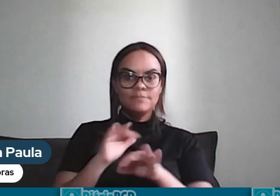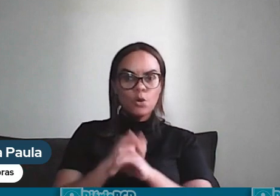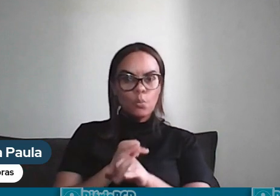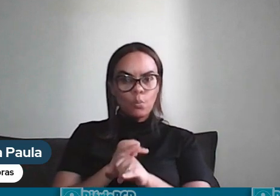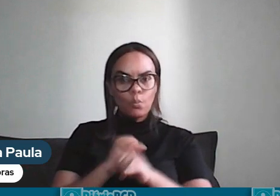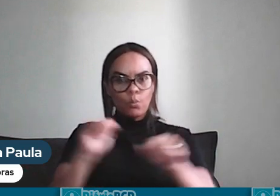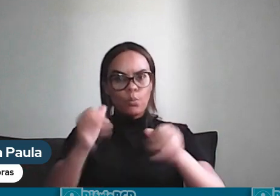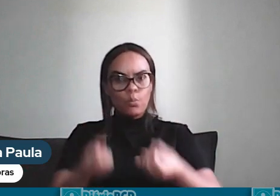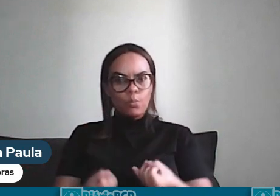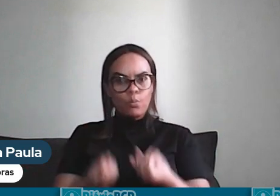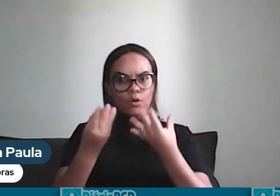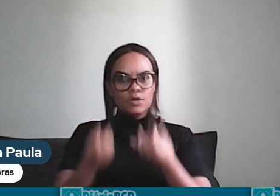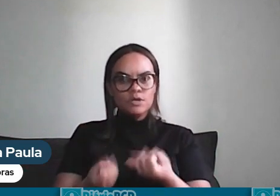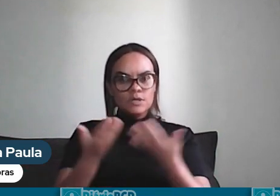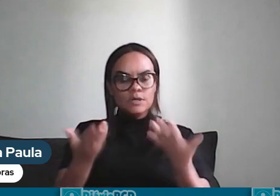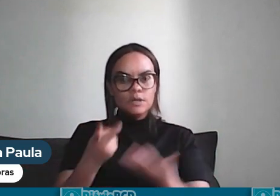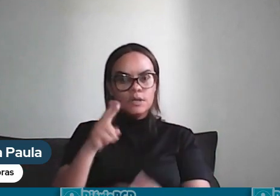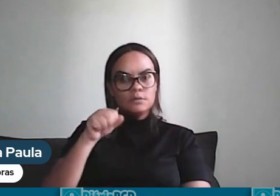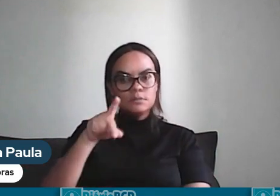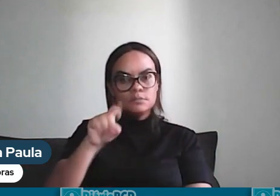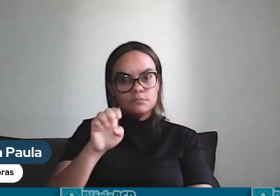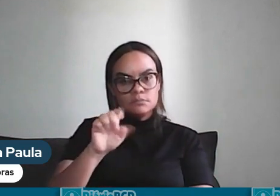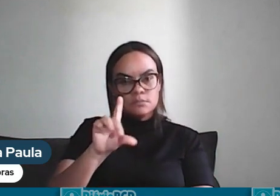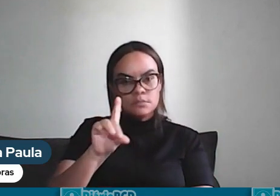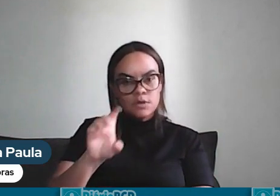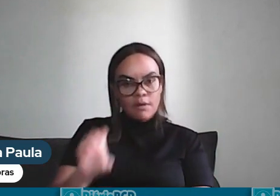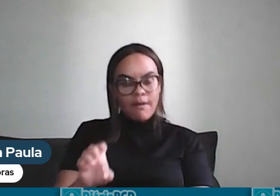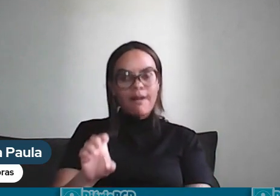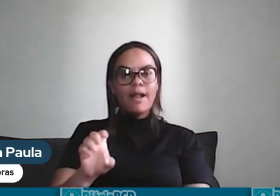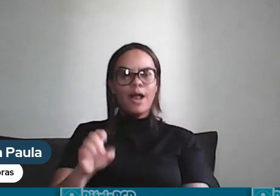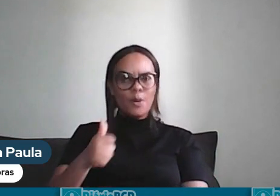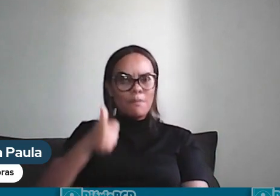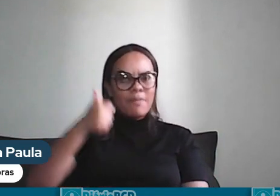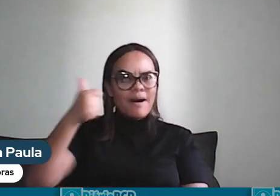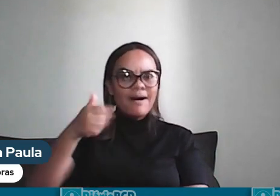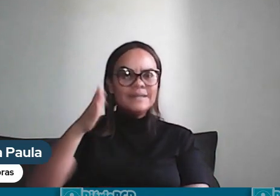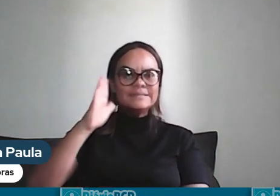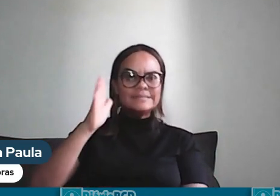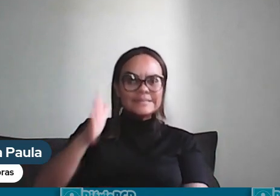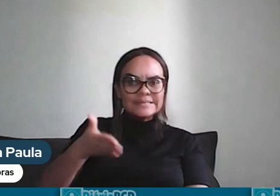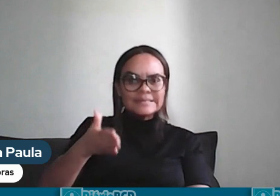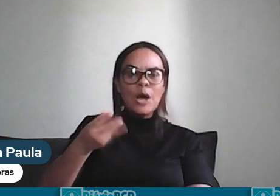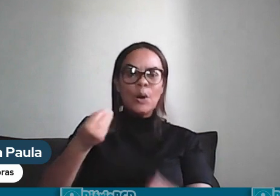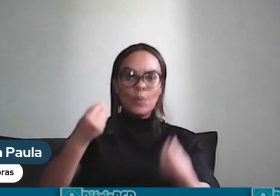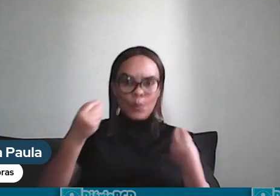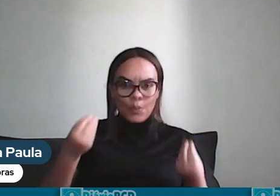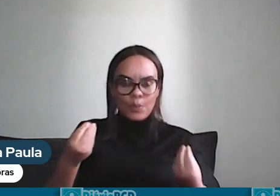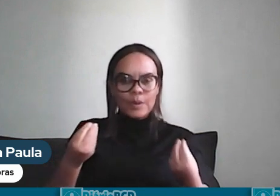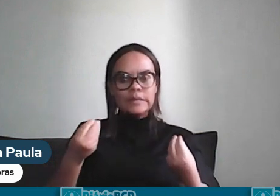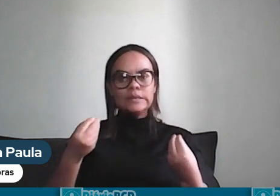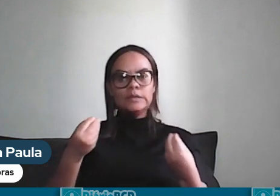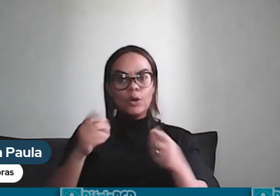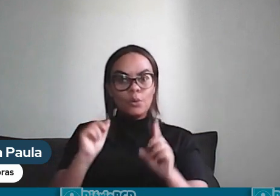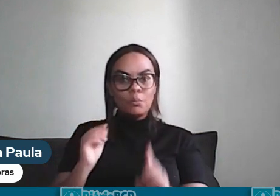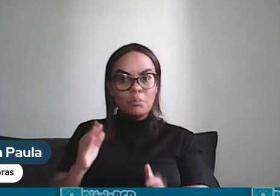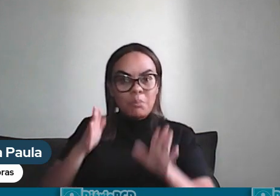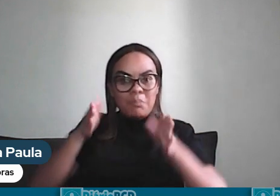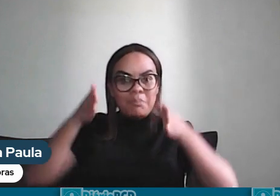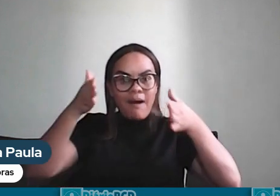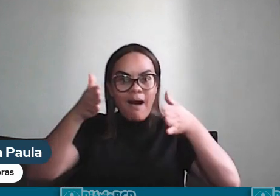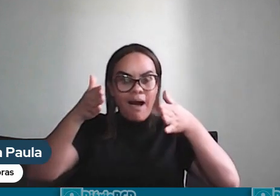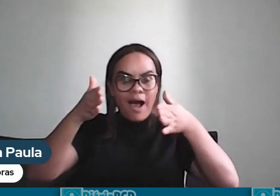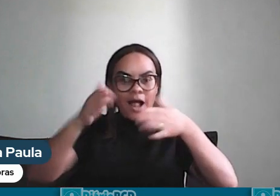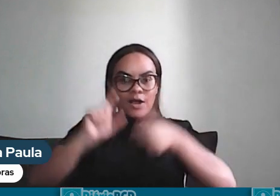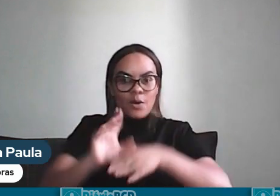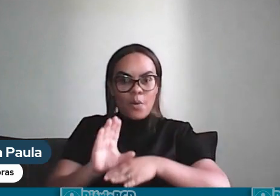divulgadas agora na PNAD, elas são suficientes já para a projeção do aumento